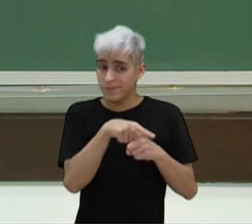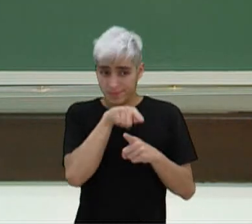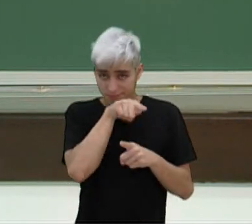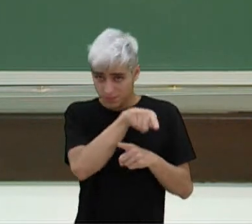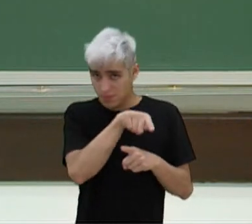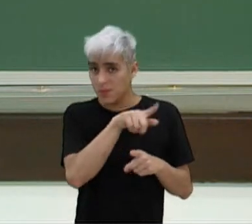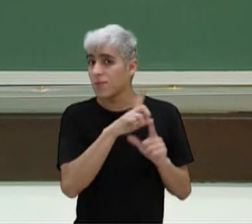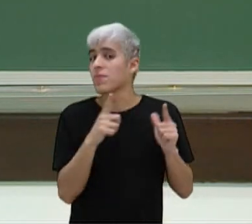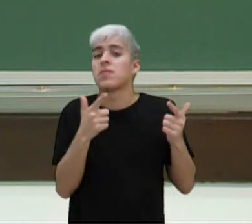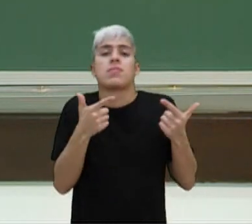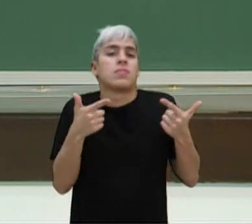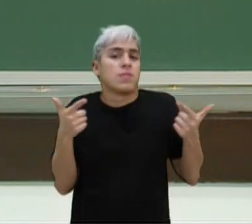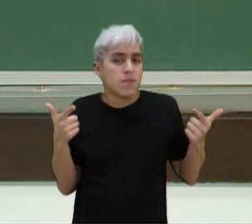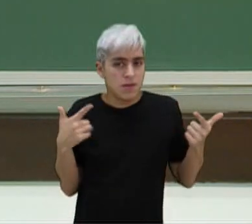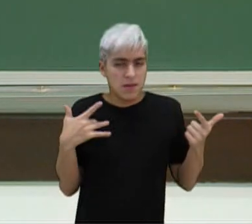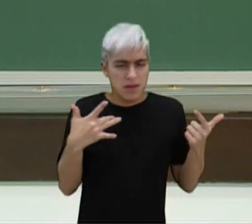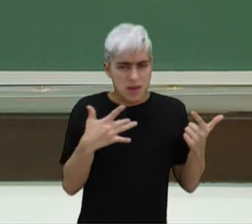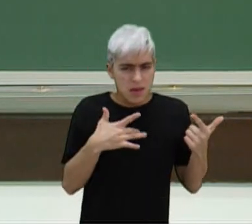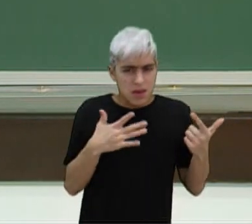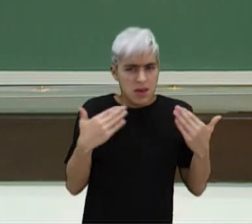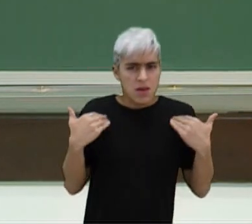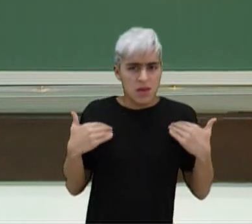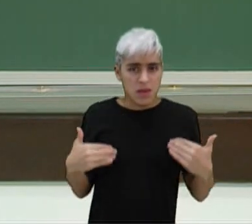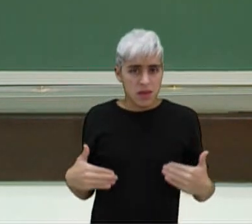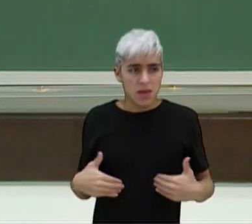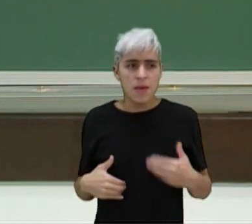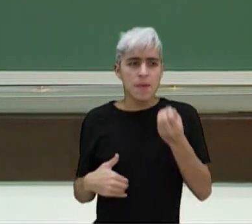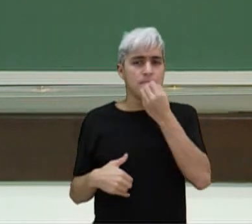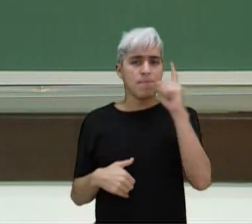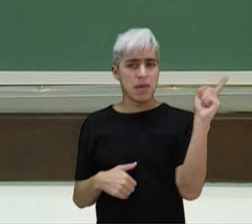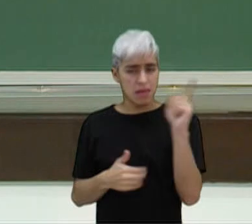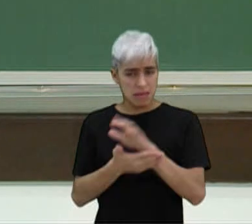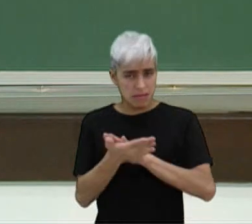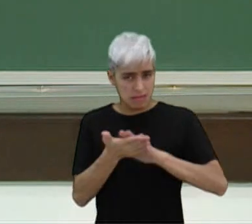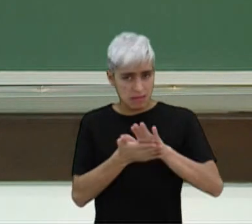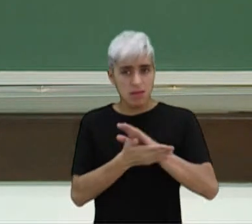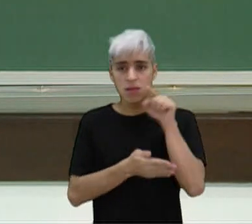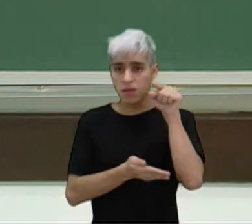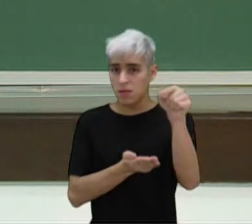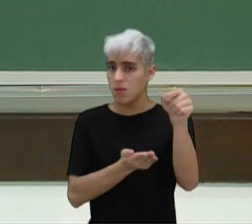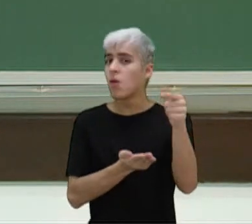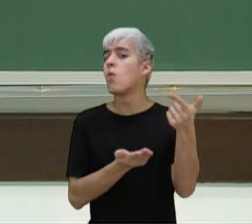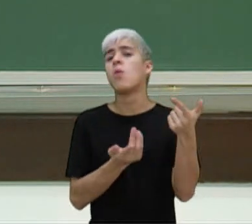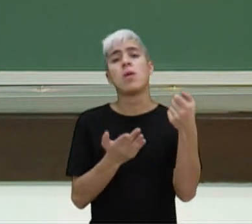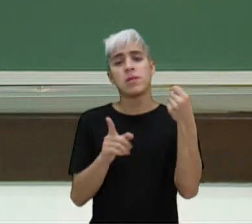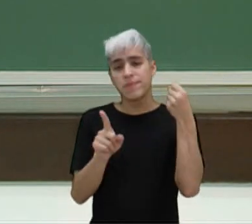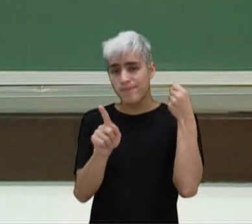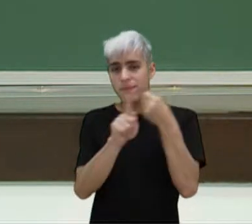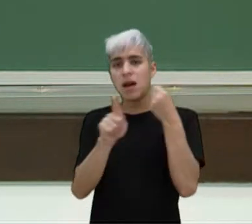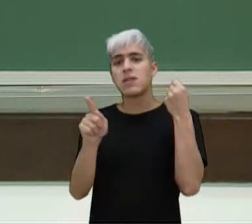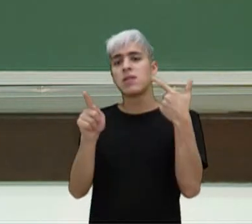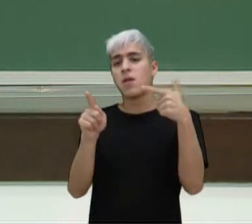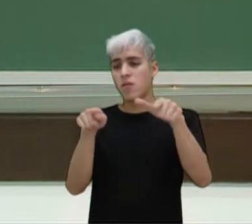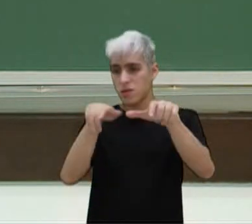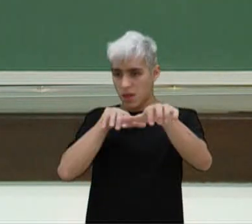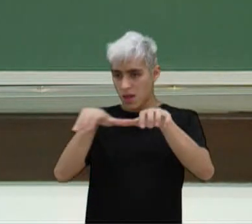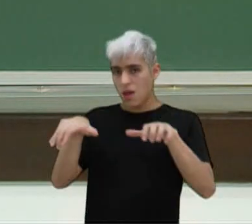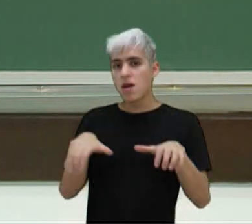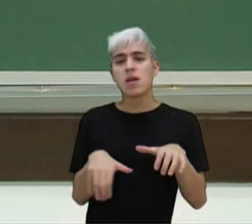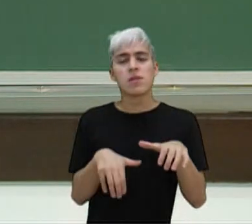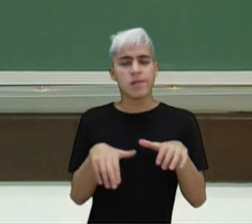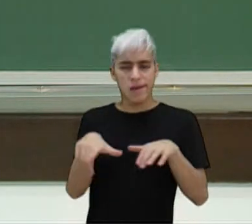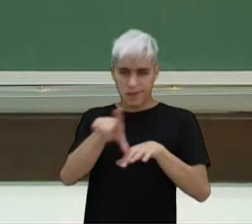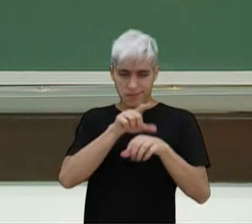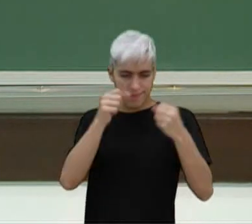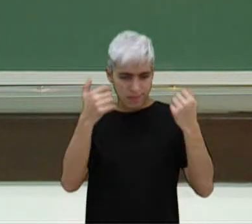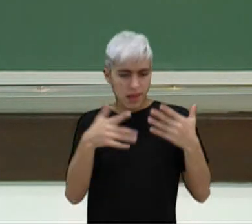ela não tem essa saúde física, se ela não está bem, né, então ela acaba aí impactando outros setores, né? Então, como eu